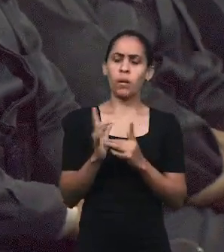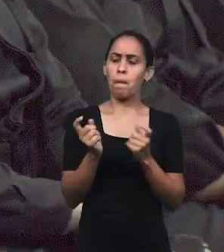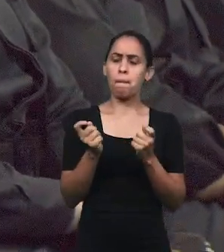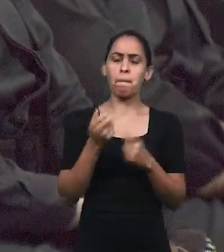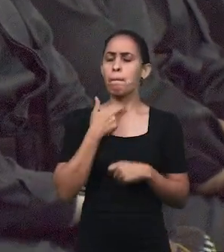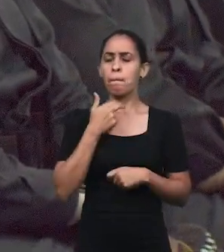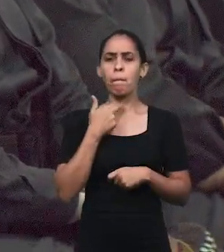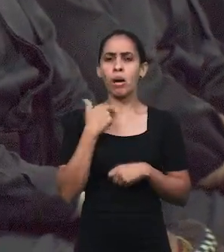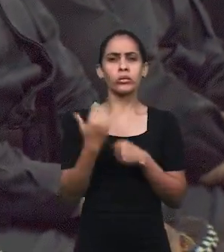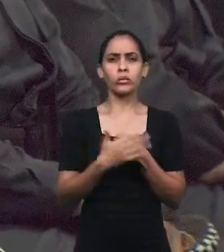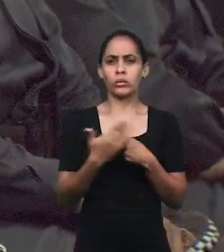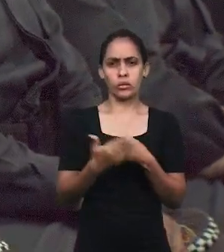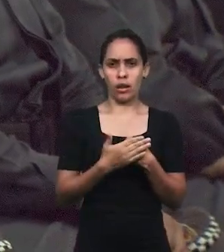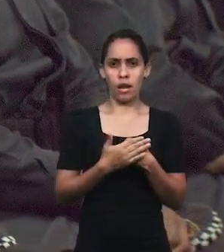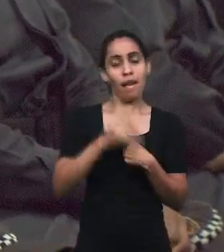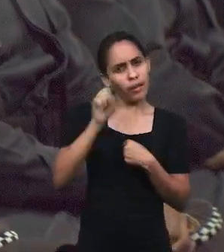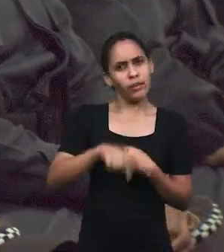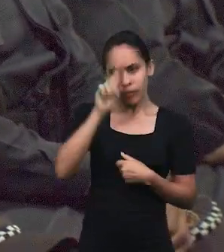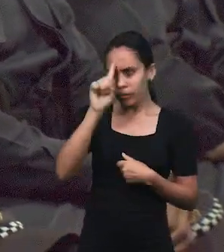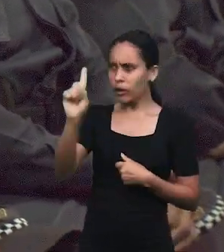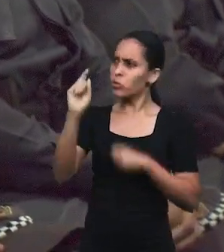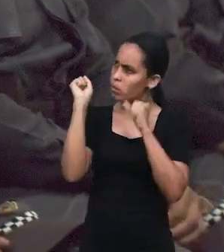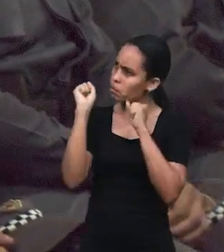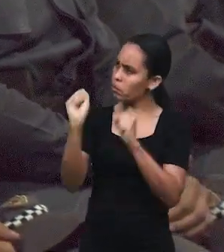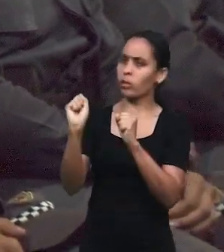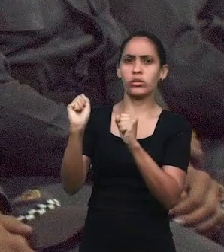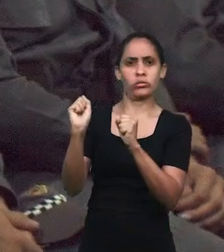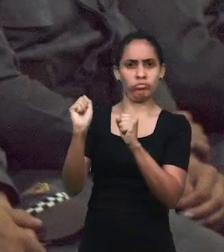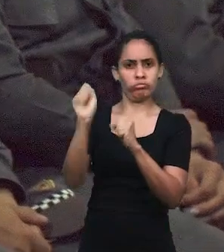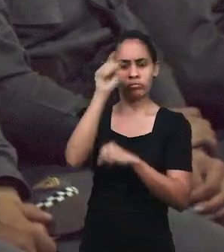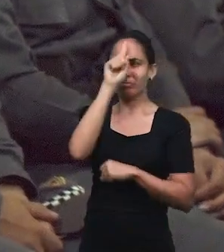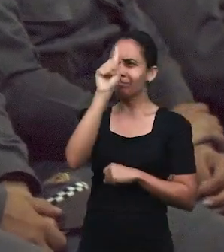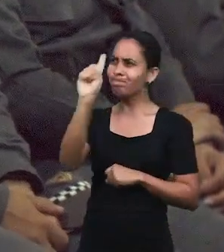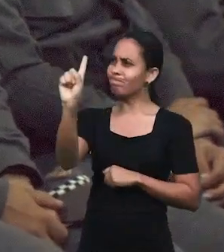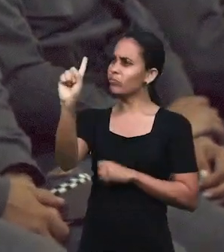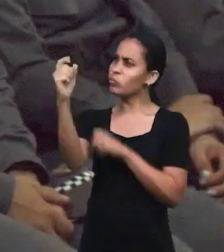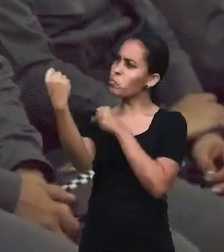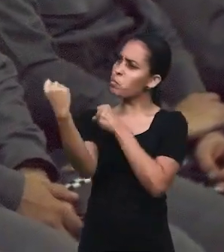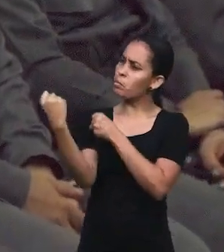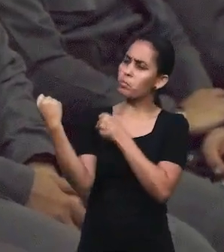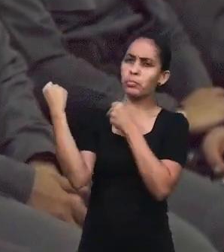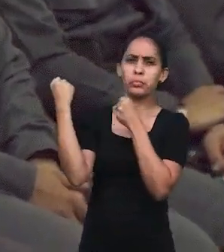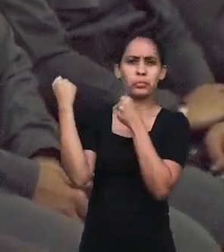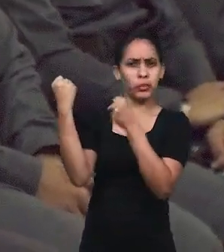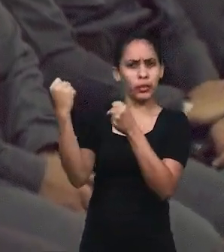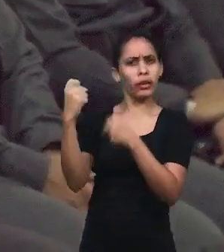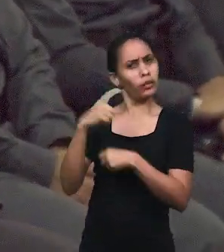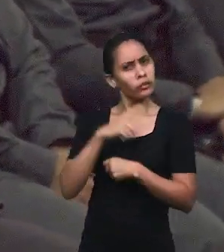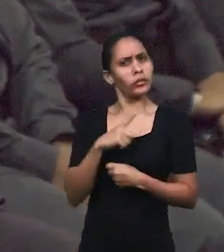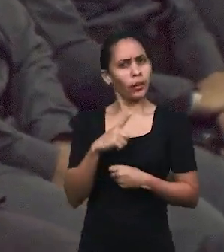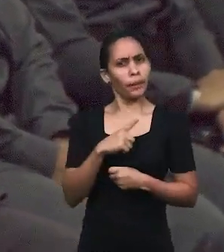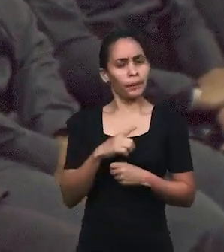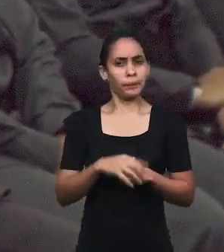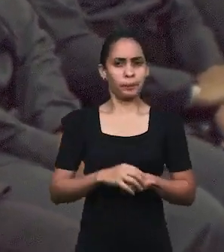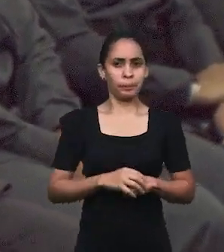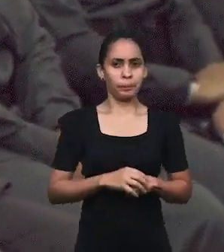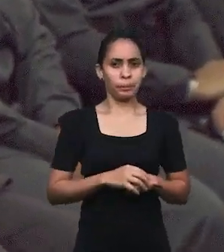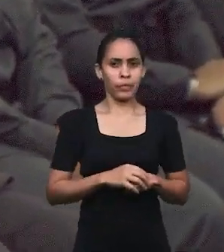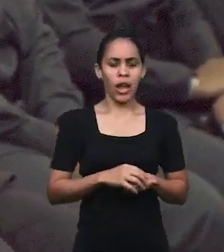que Jesus não possa consolar, porque Ele é Deus, porque Ele é o Deus